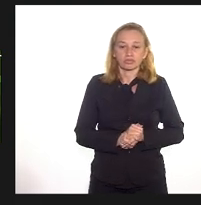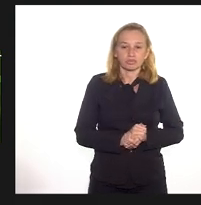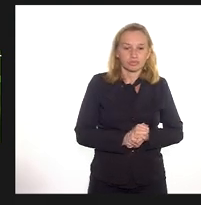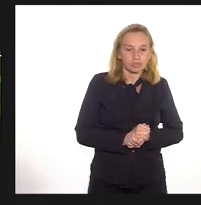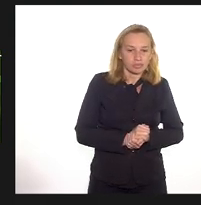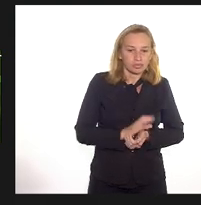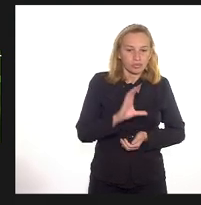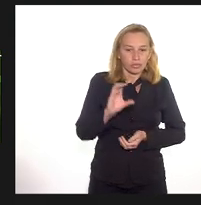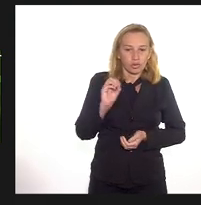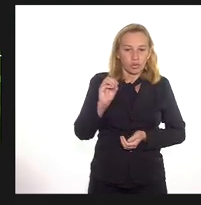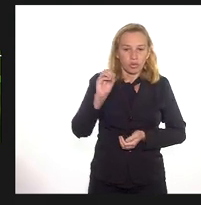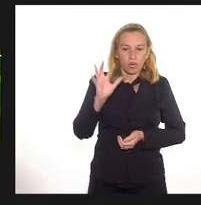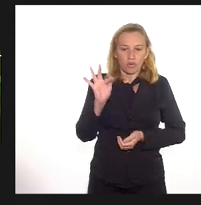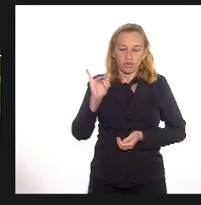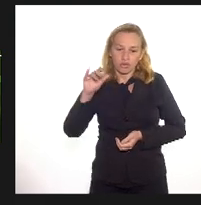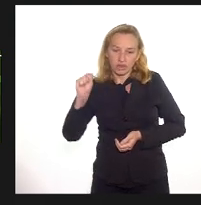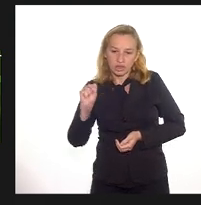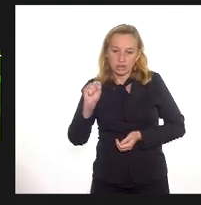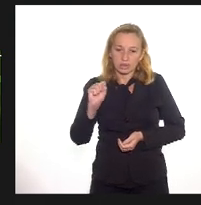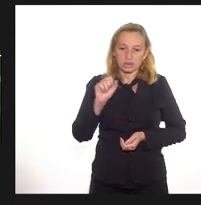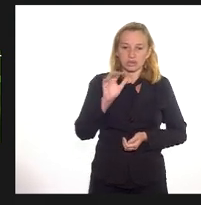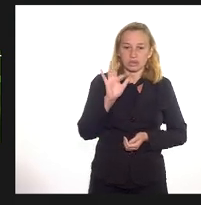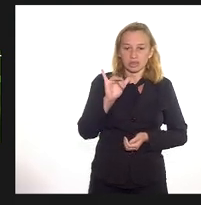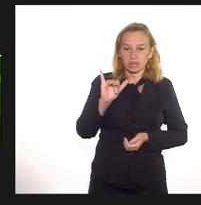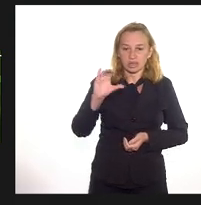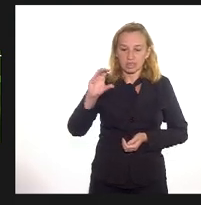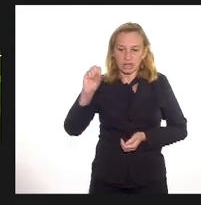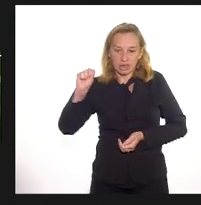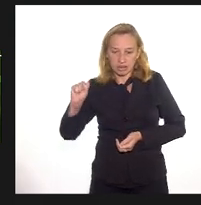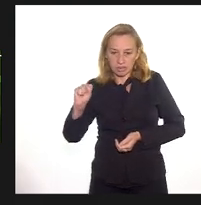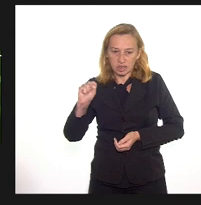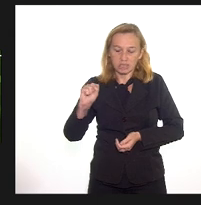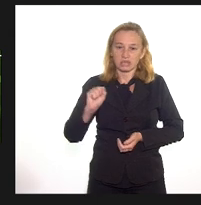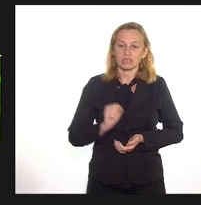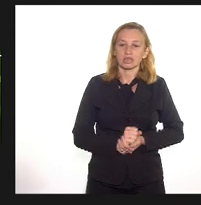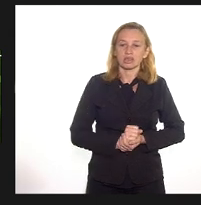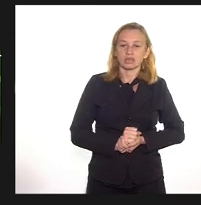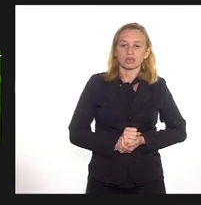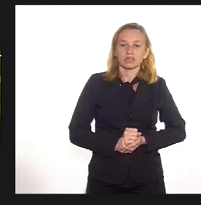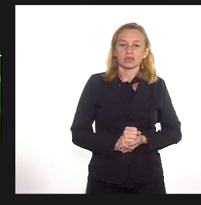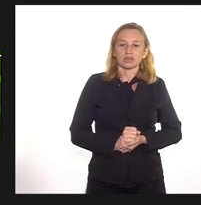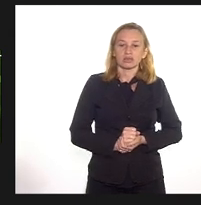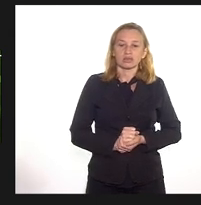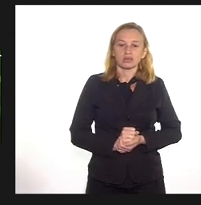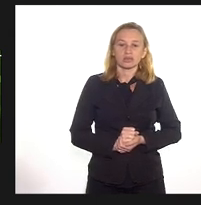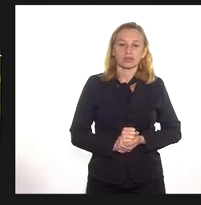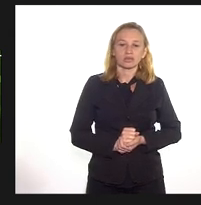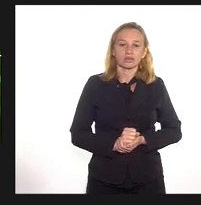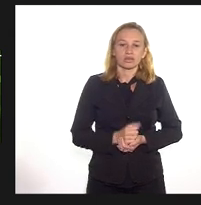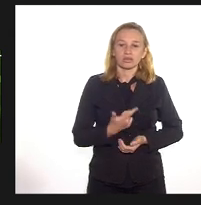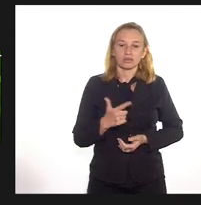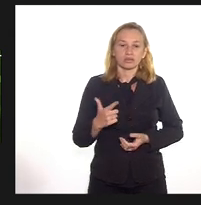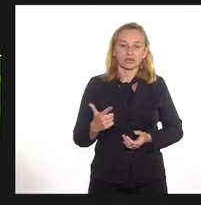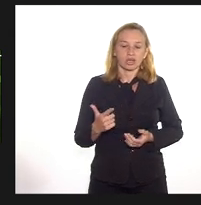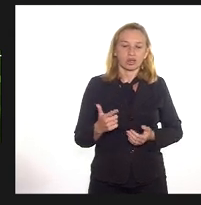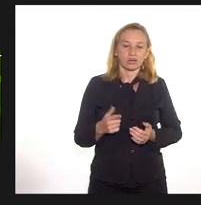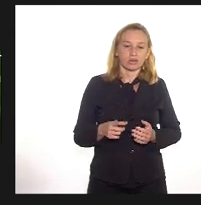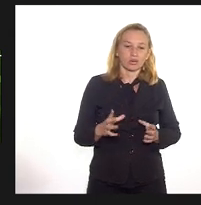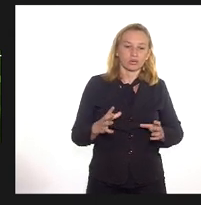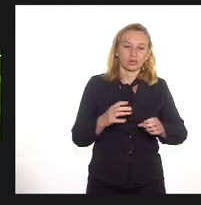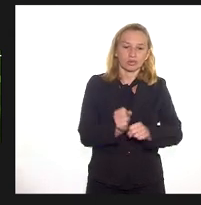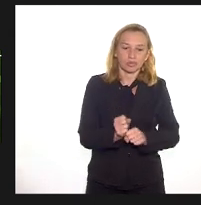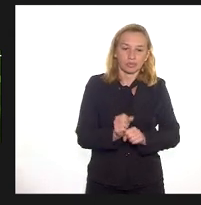são tributos federais. E o ICMS incidente sobre a venda de petróleo também não entram nessa conta,